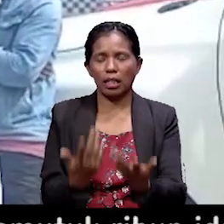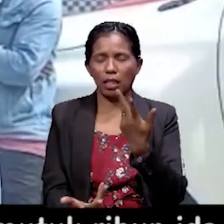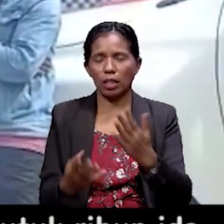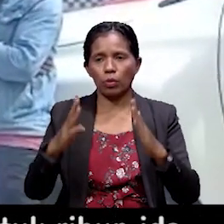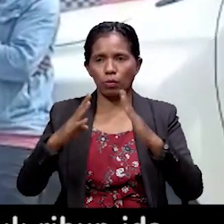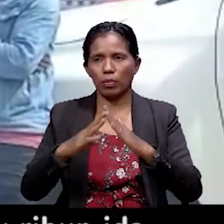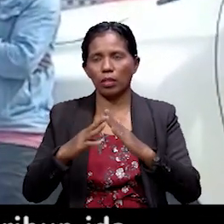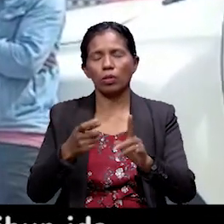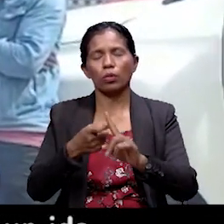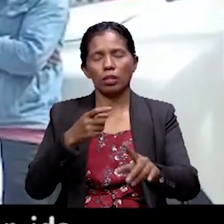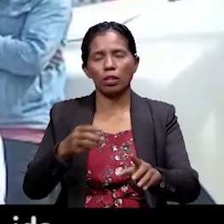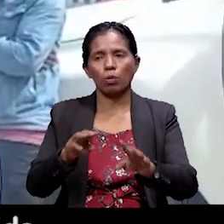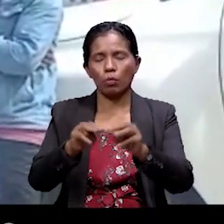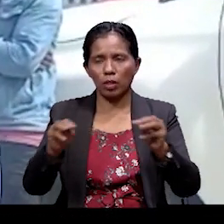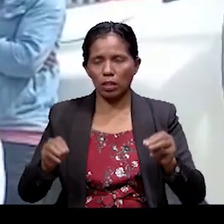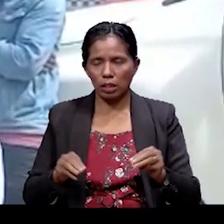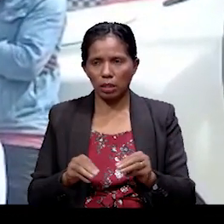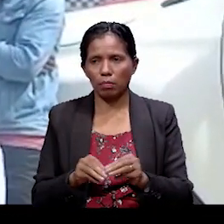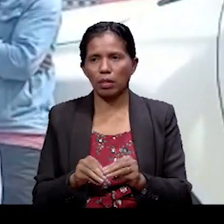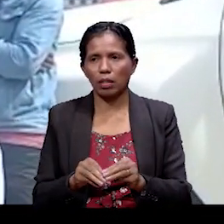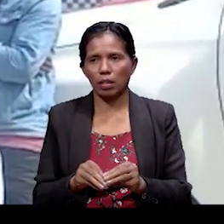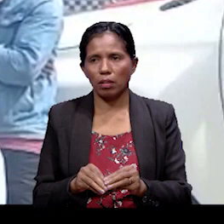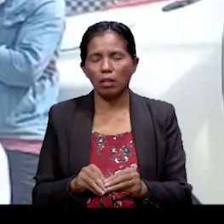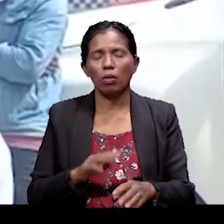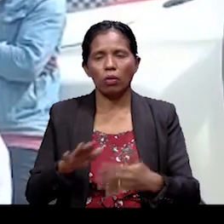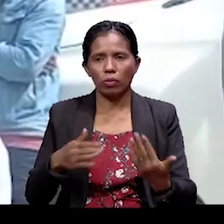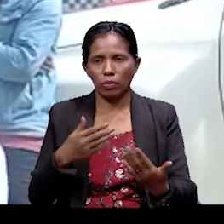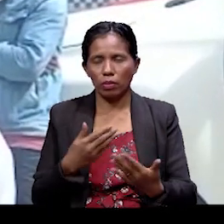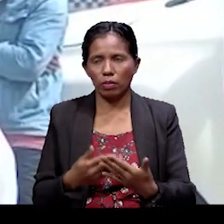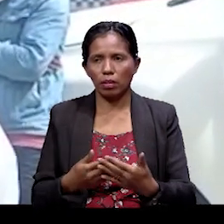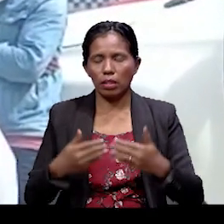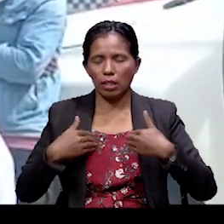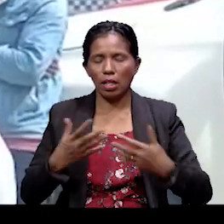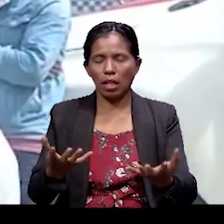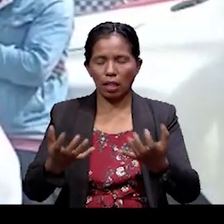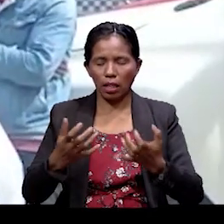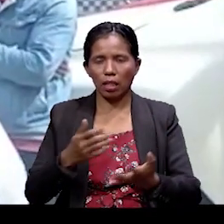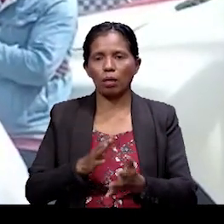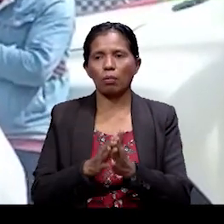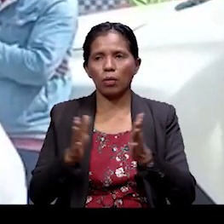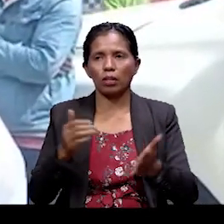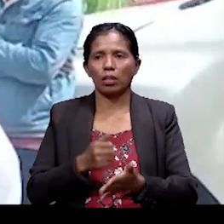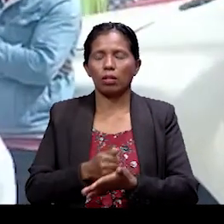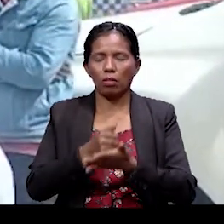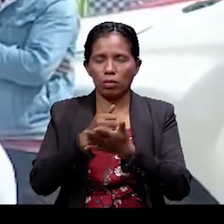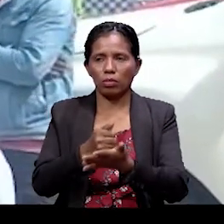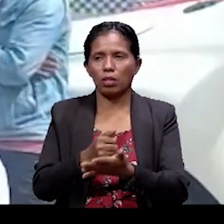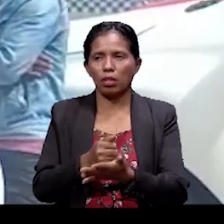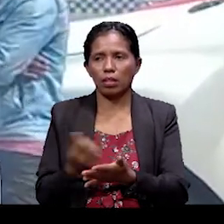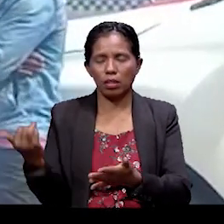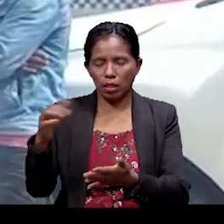itania municipio, husi partis hotu, ia vontade bot atatene. Asa kuhinda petare, i sirato ma